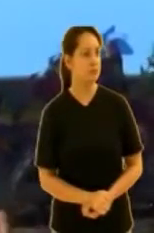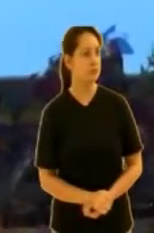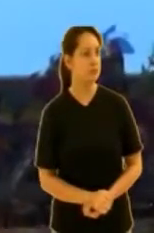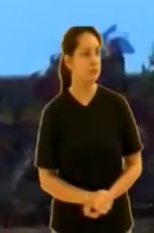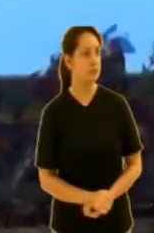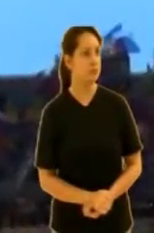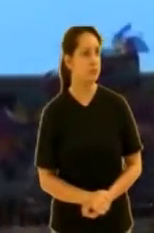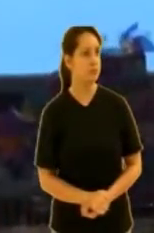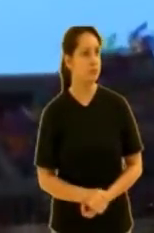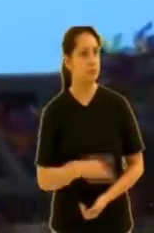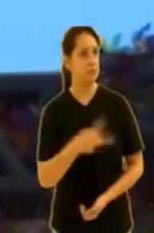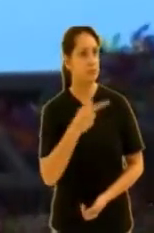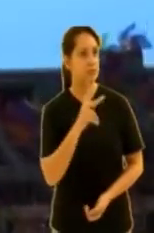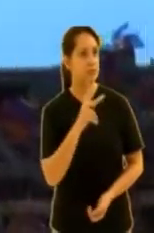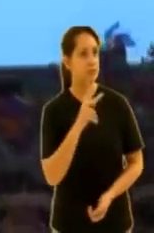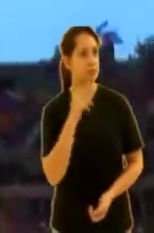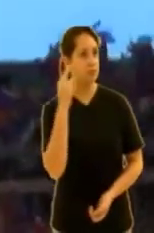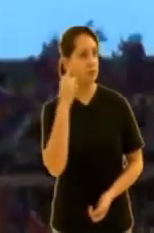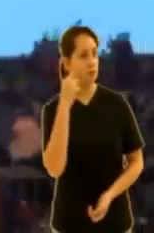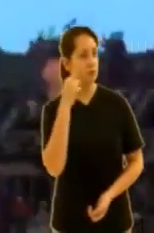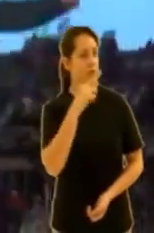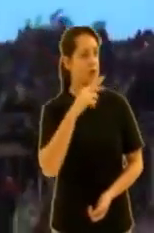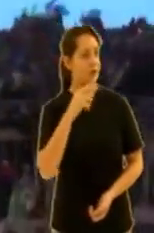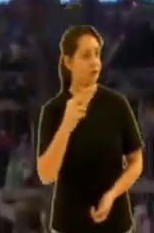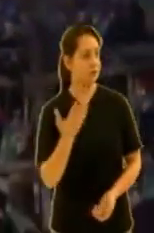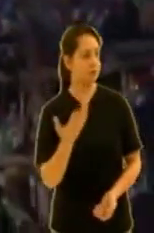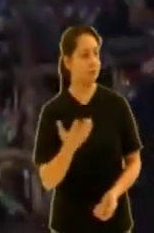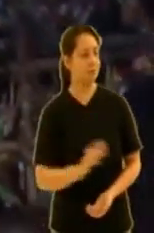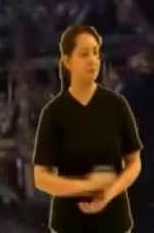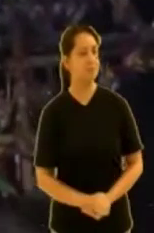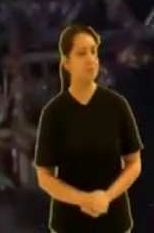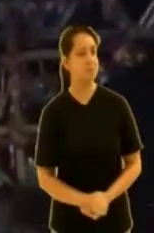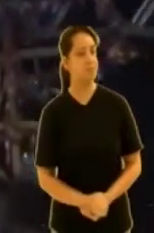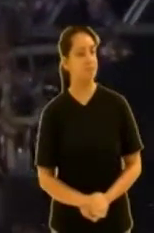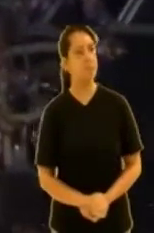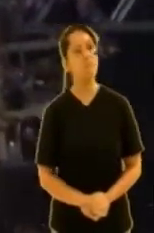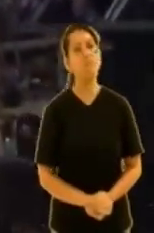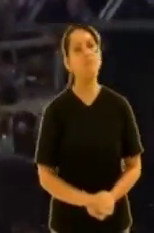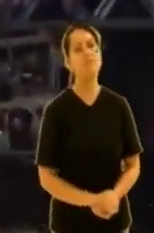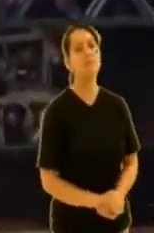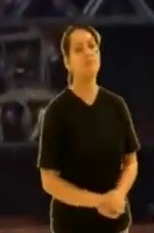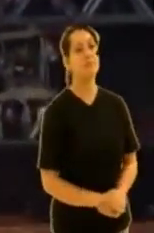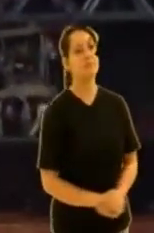Seu olhar melhora. Sentindo a música.